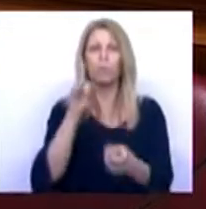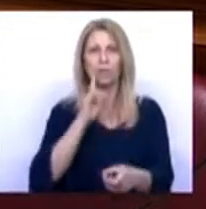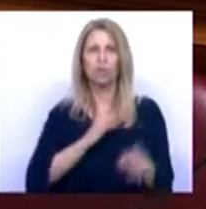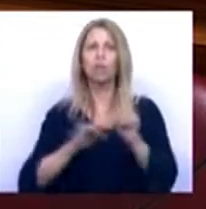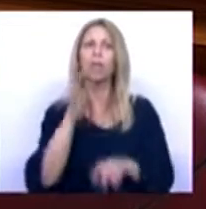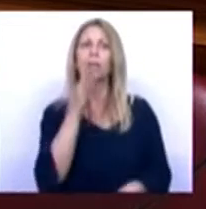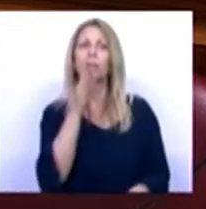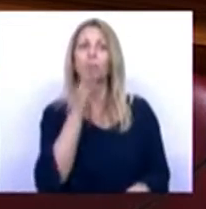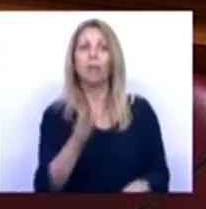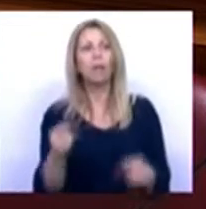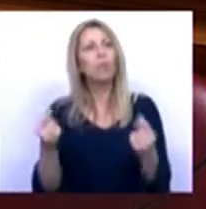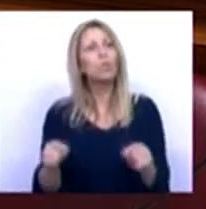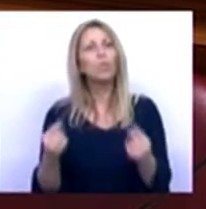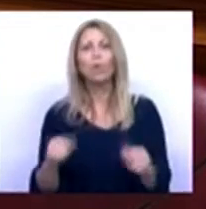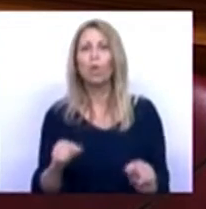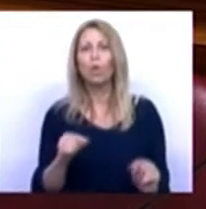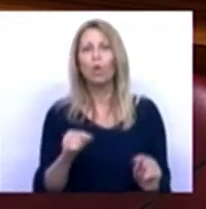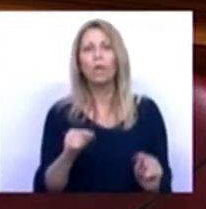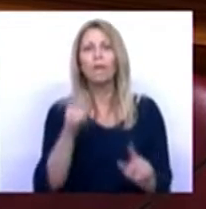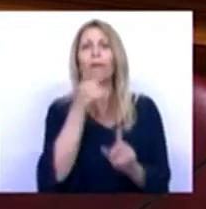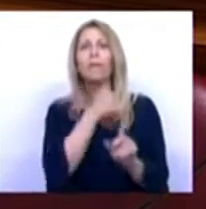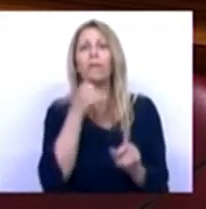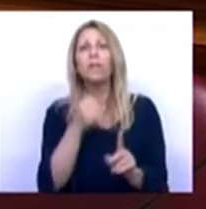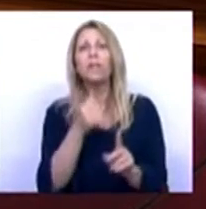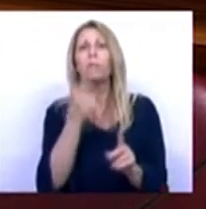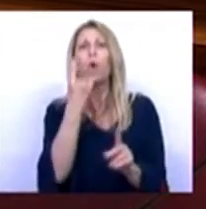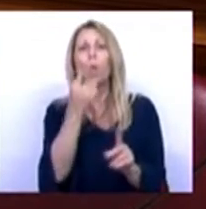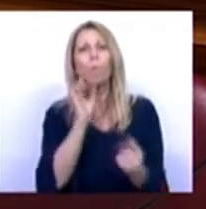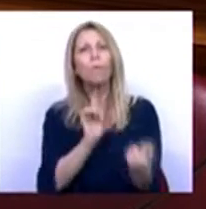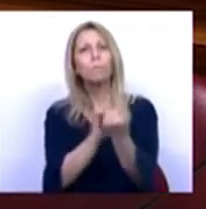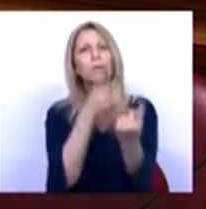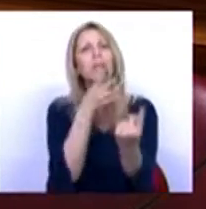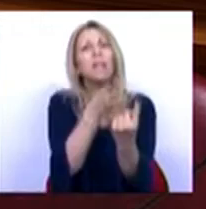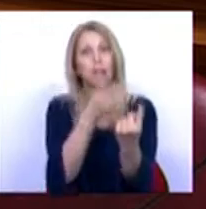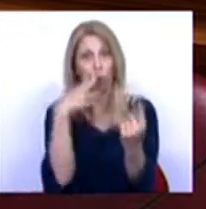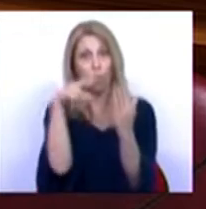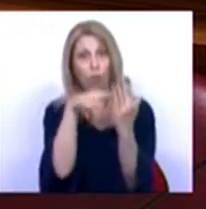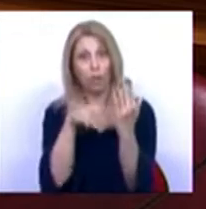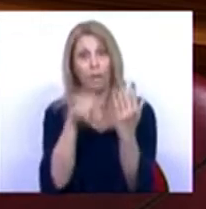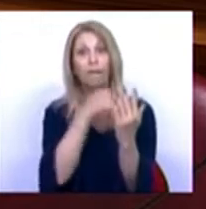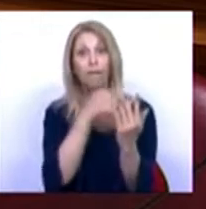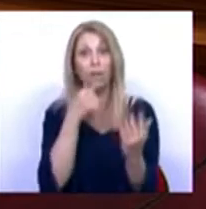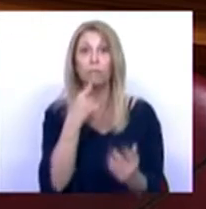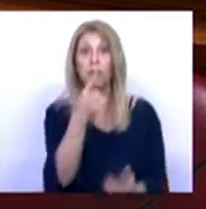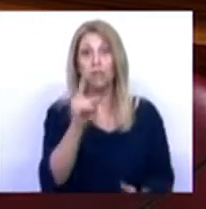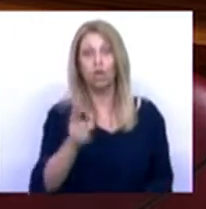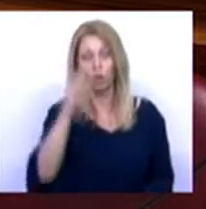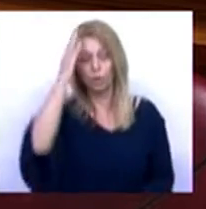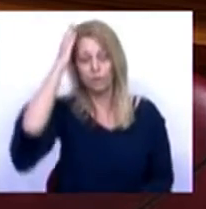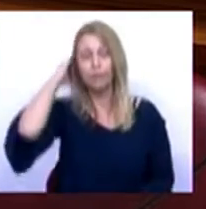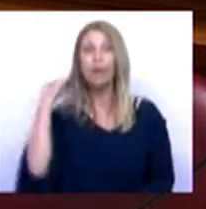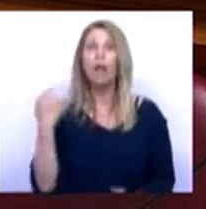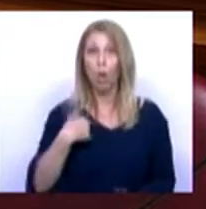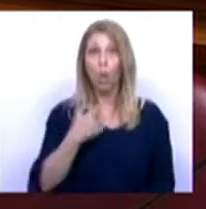Deputada, é apenas o que diria a uma vítima, e vou citar a uma vítima que afirmou o seguinte: